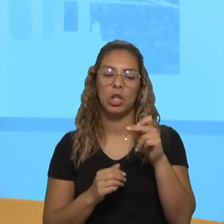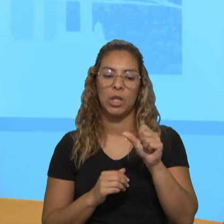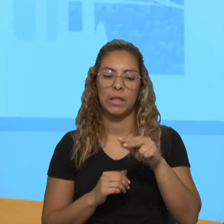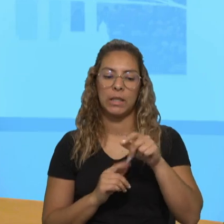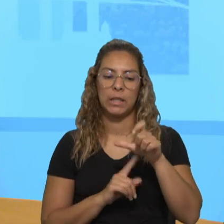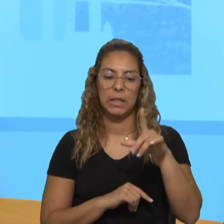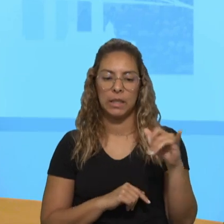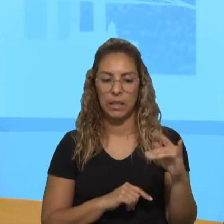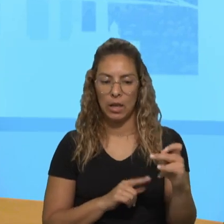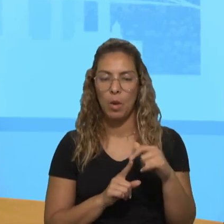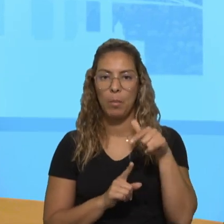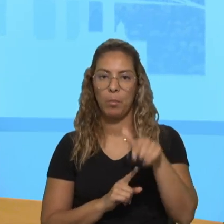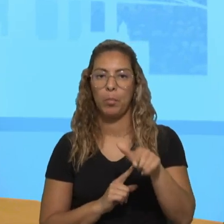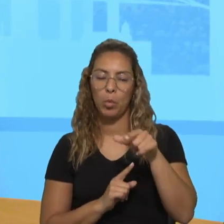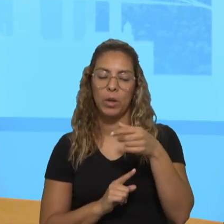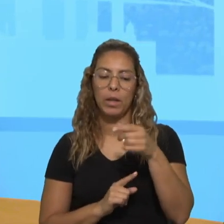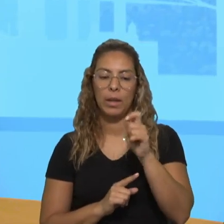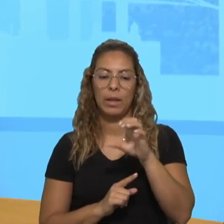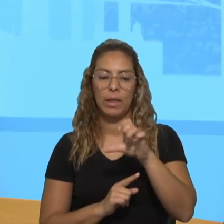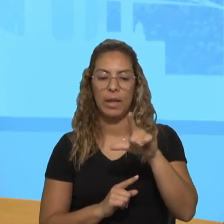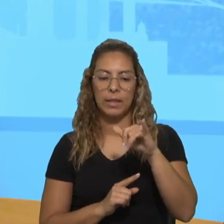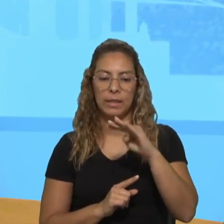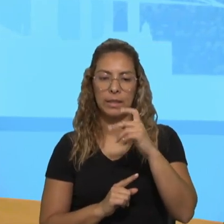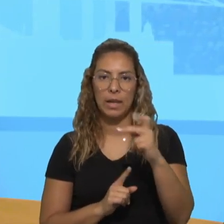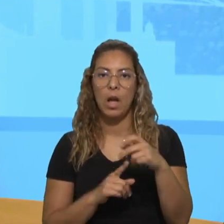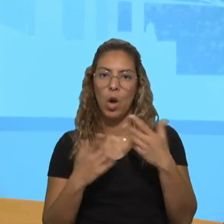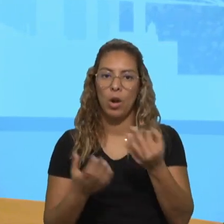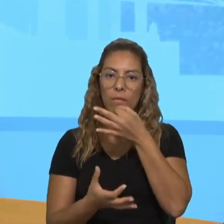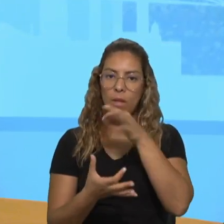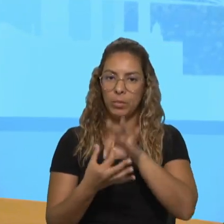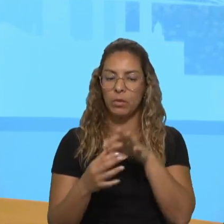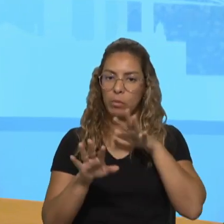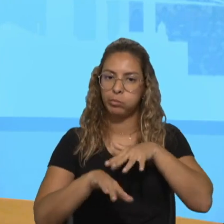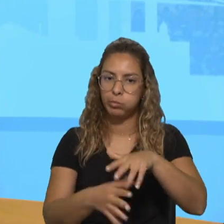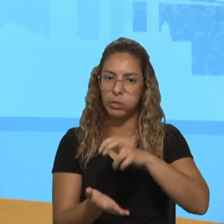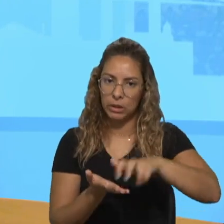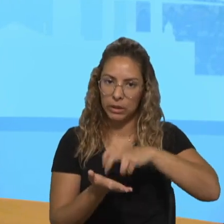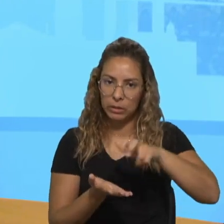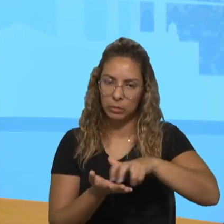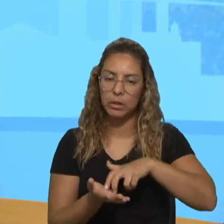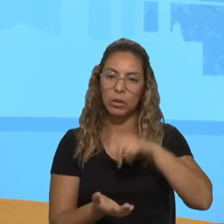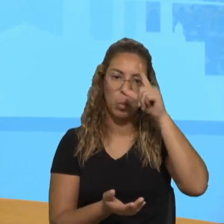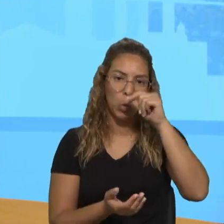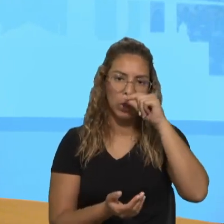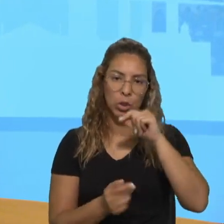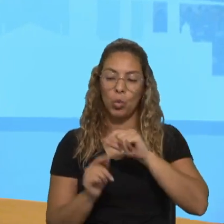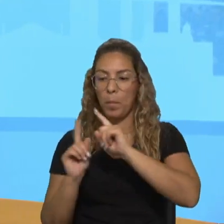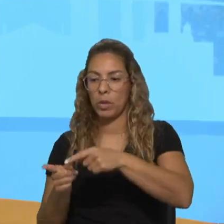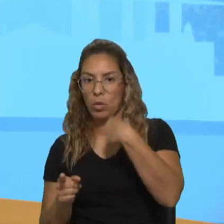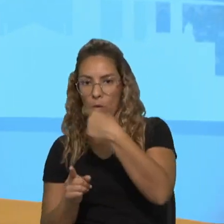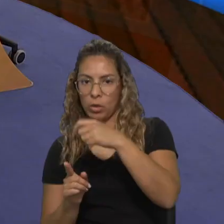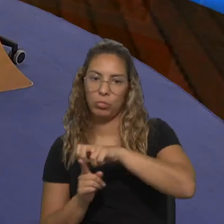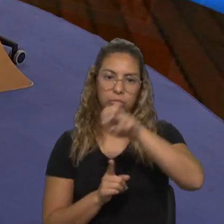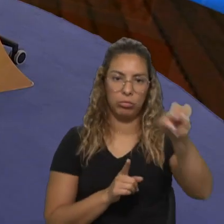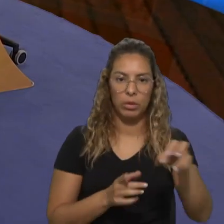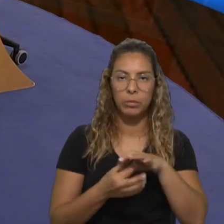agência.eclésia.pt. Falamos agora sobre a peregrinação fluvial do Círio de Oeiras ao Santuário da Atalaia, no Montijo. Boa tarde a ambos. Obrigada por